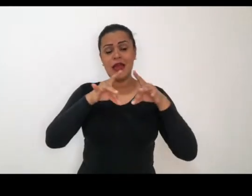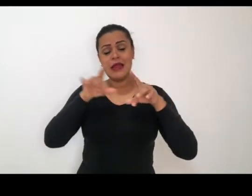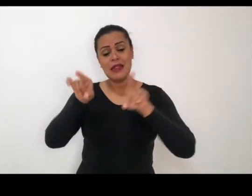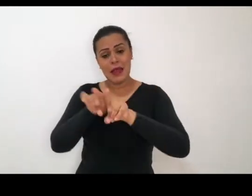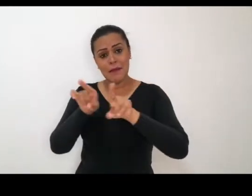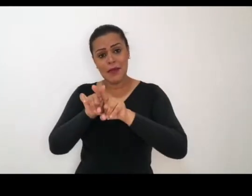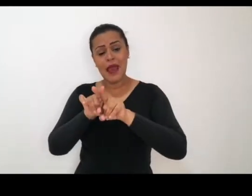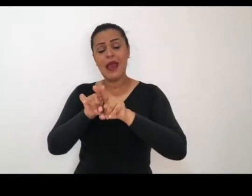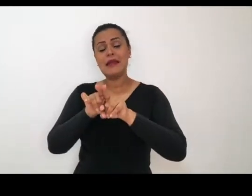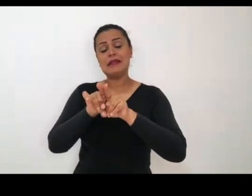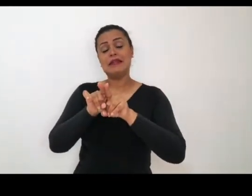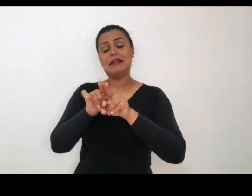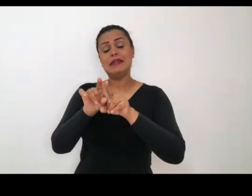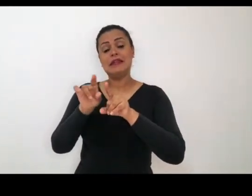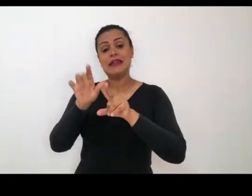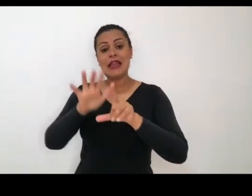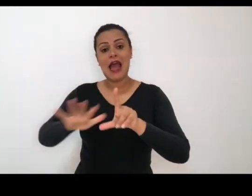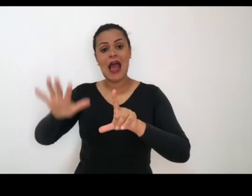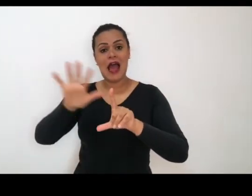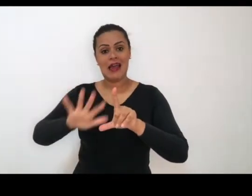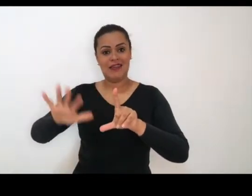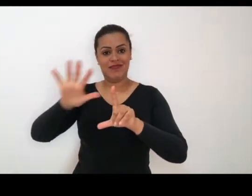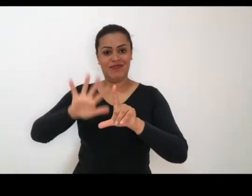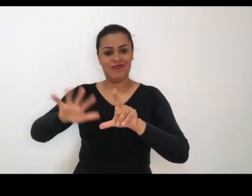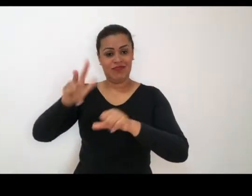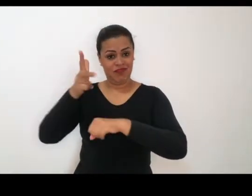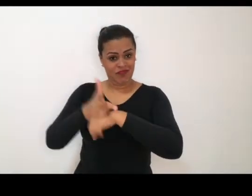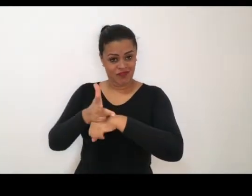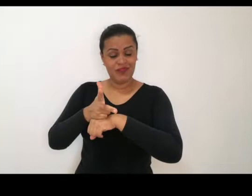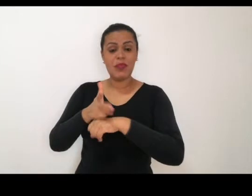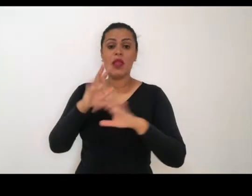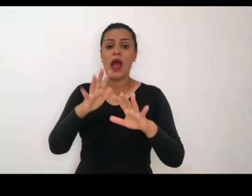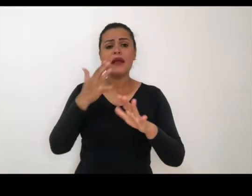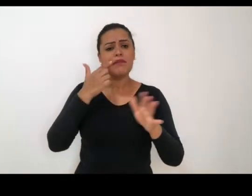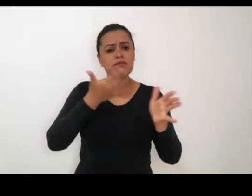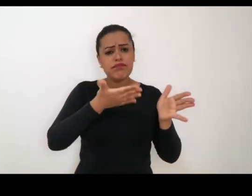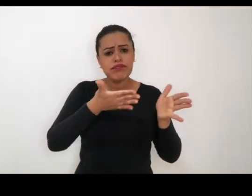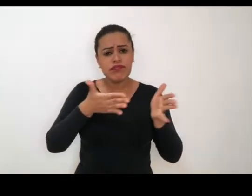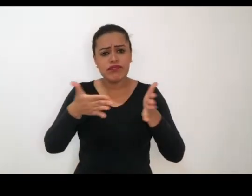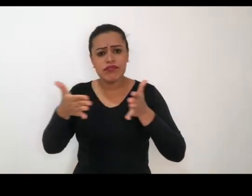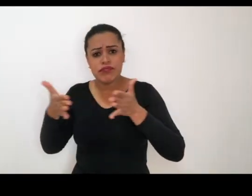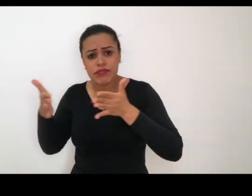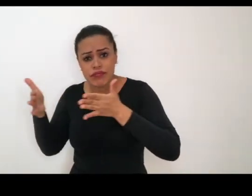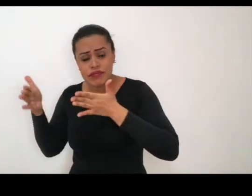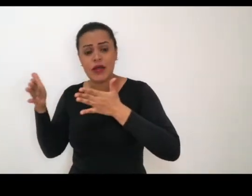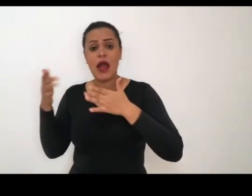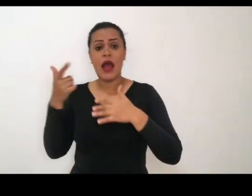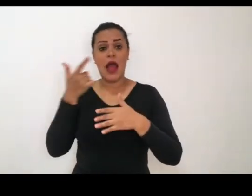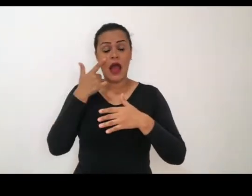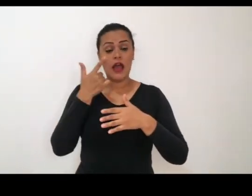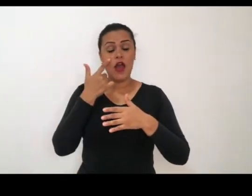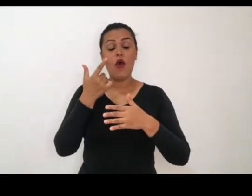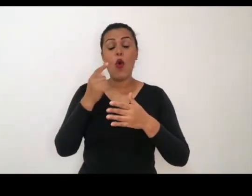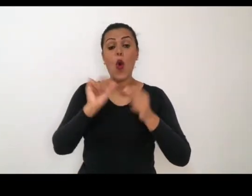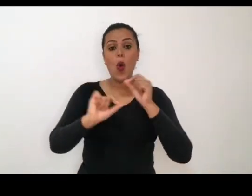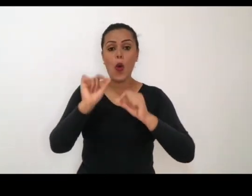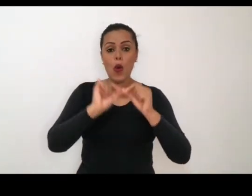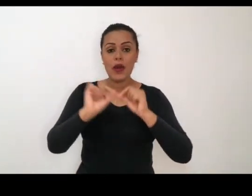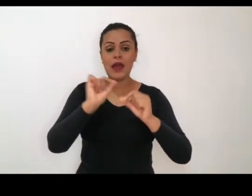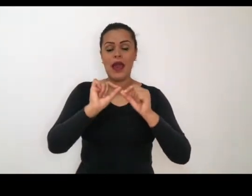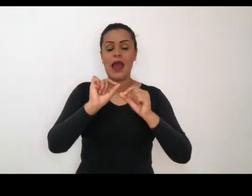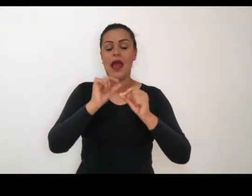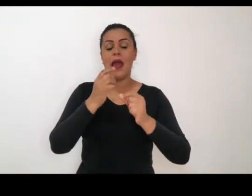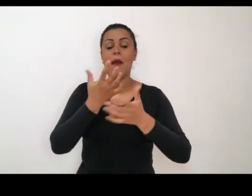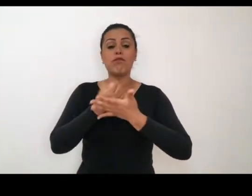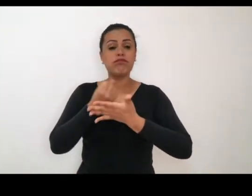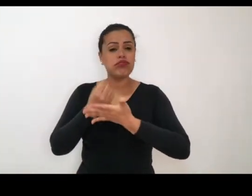foi esse processo de arquivamento, né, das obras na internet, essencialmente, que agora culminou no meu